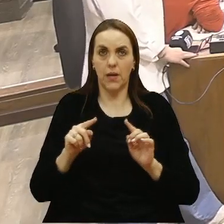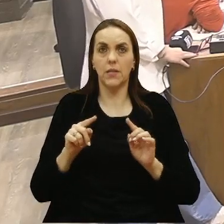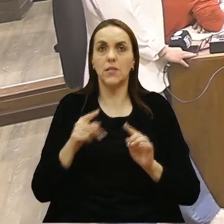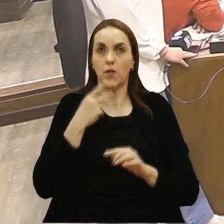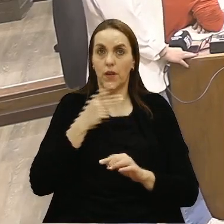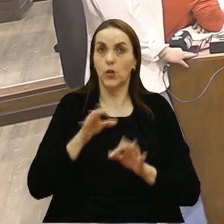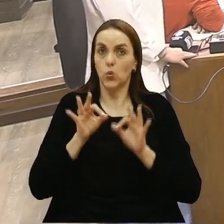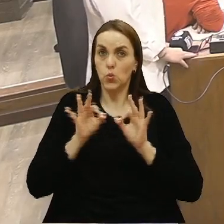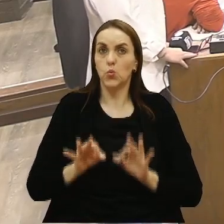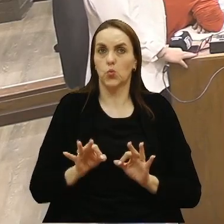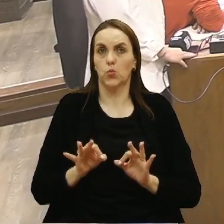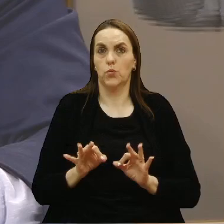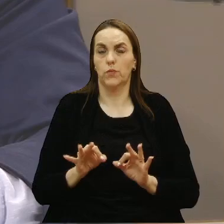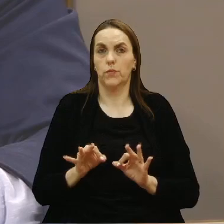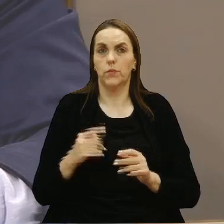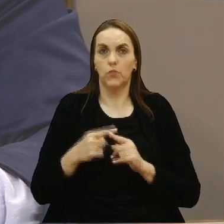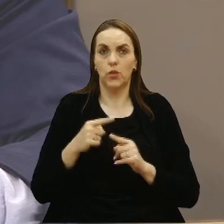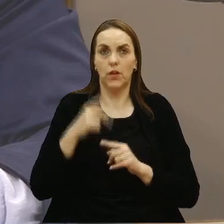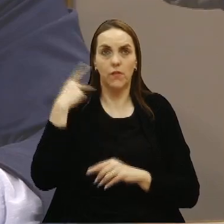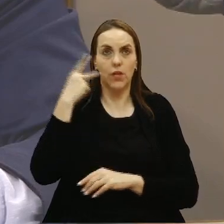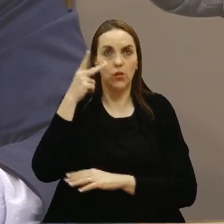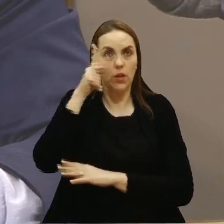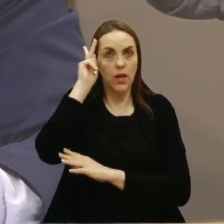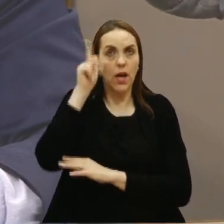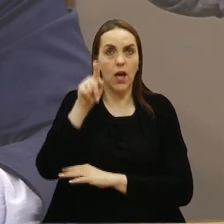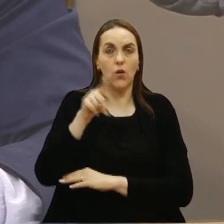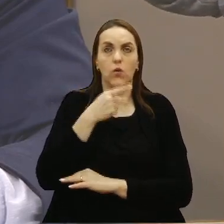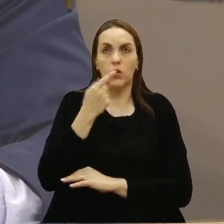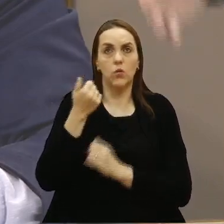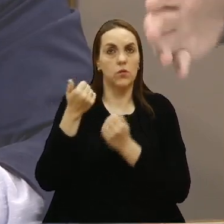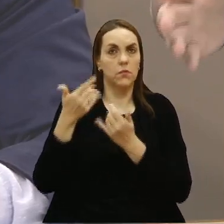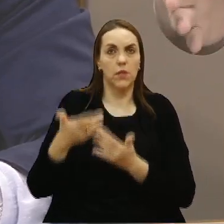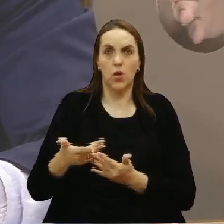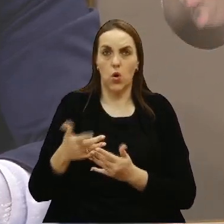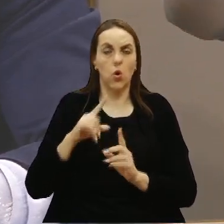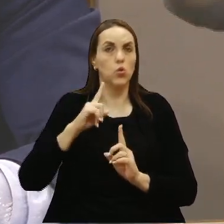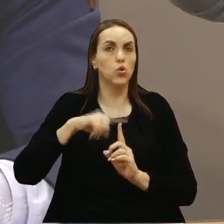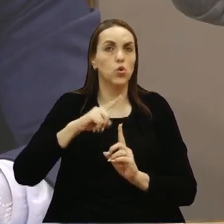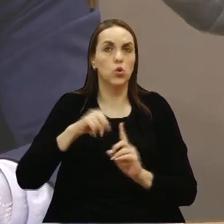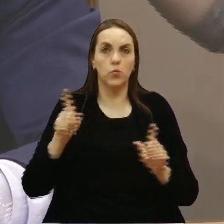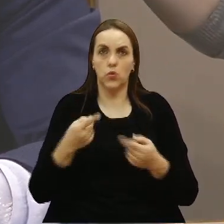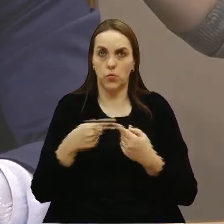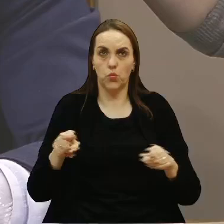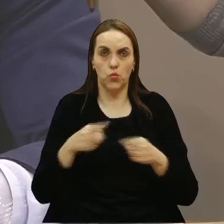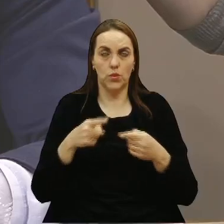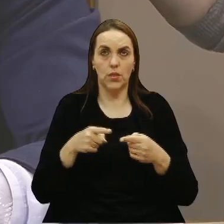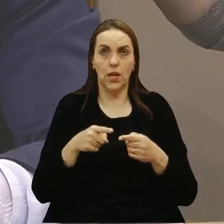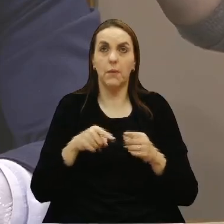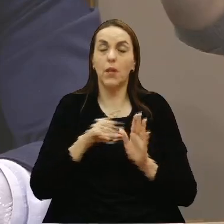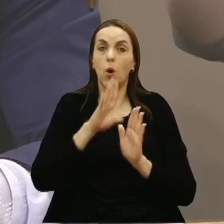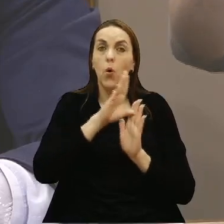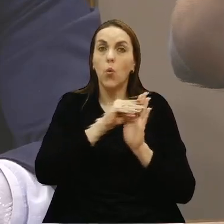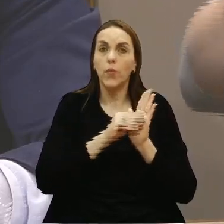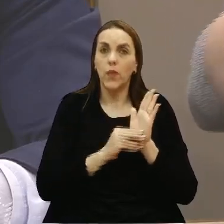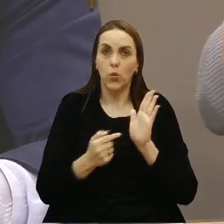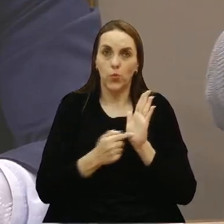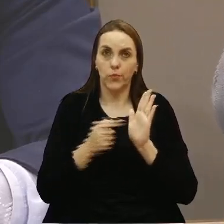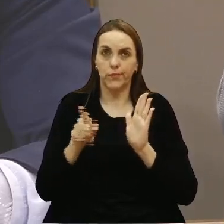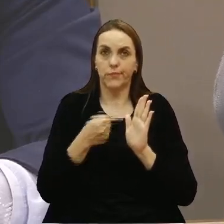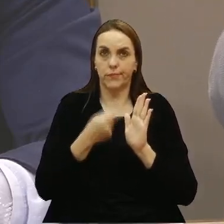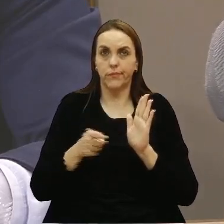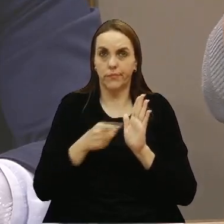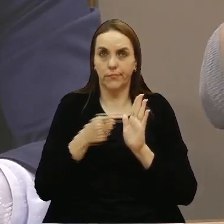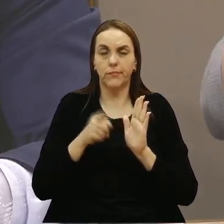ser justo que o vereador Iago não falou enquanto ao estilo de música, mas quanto ao teor de música. E isso